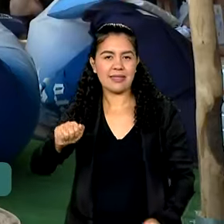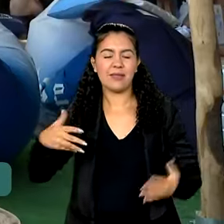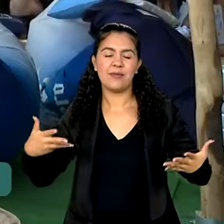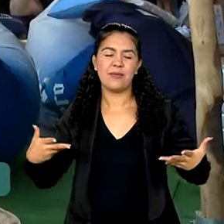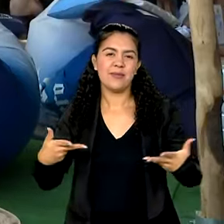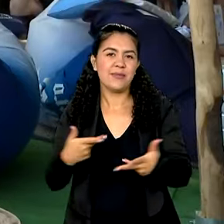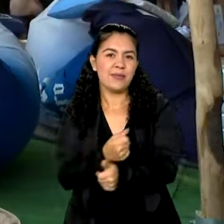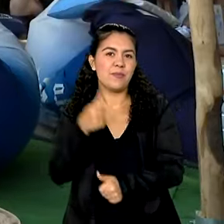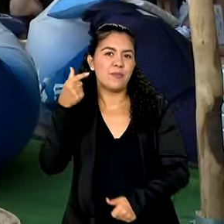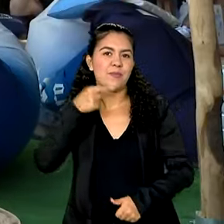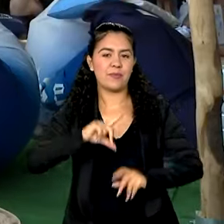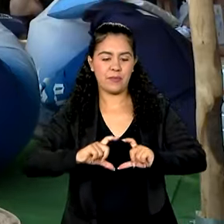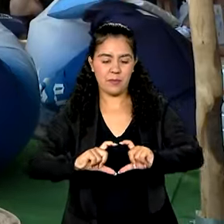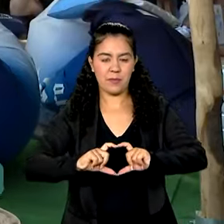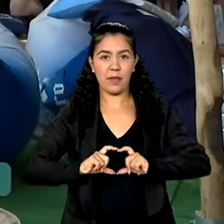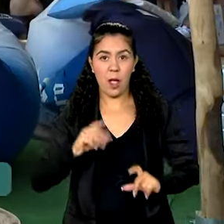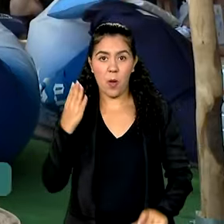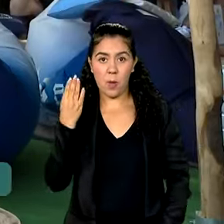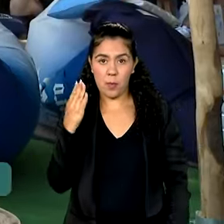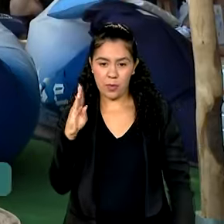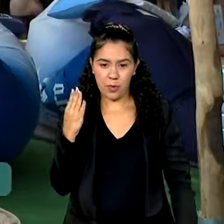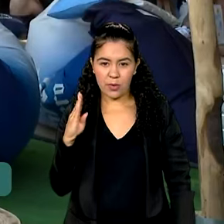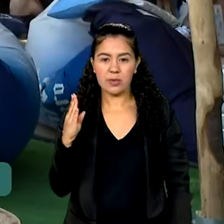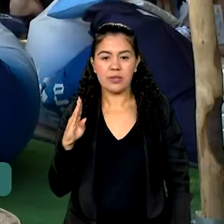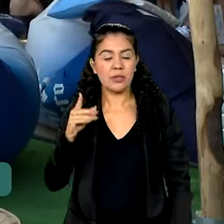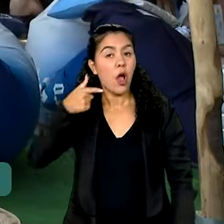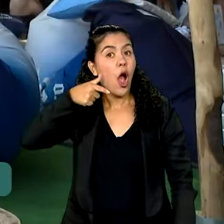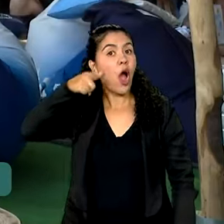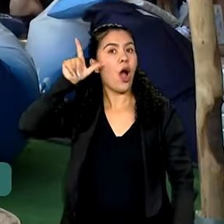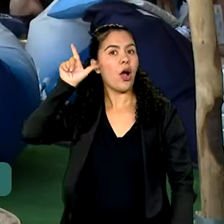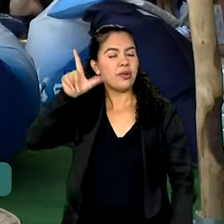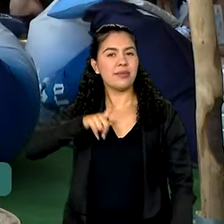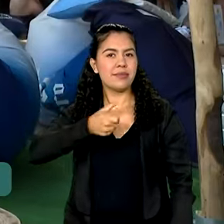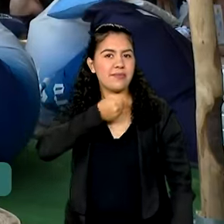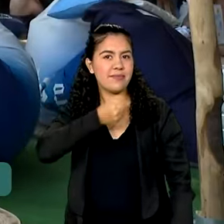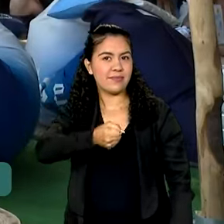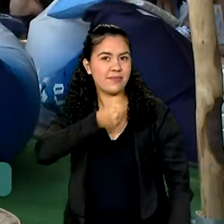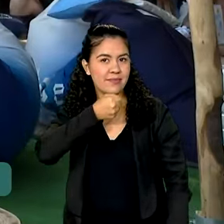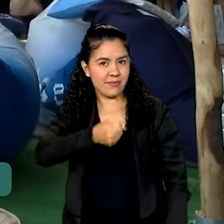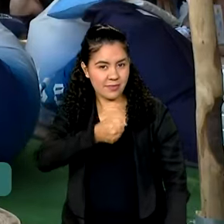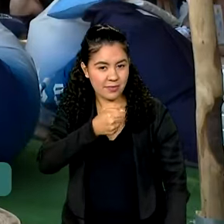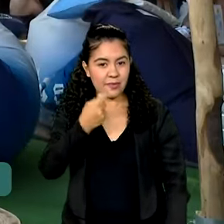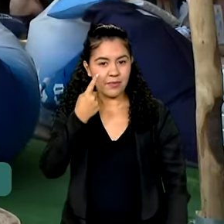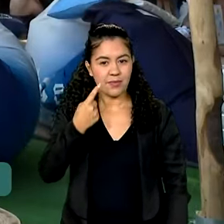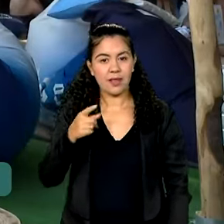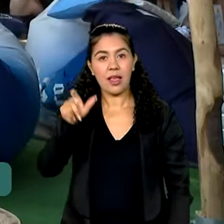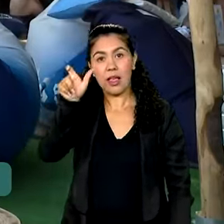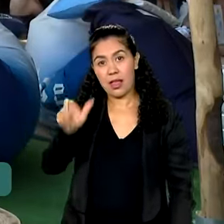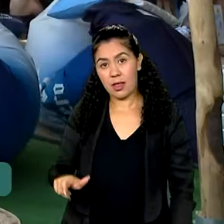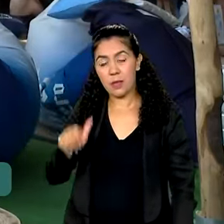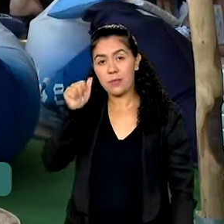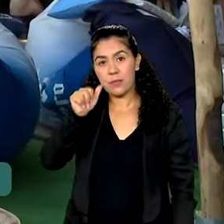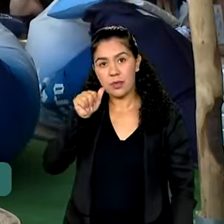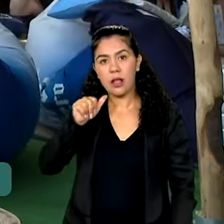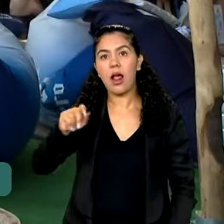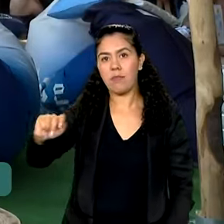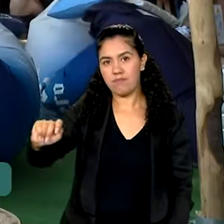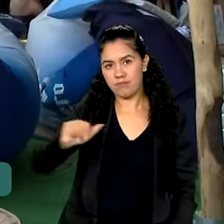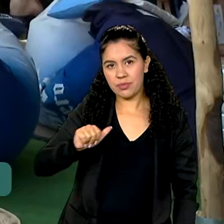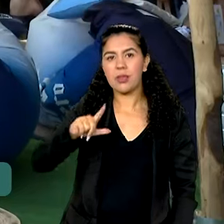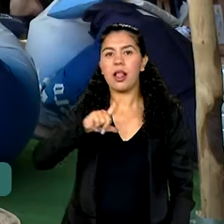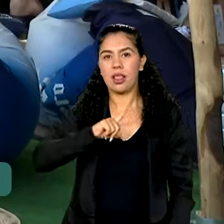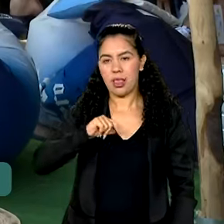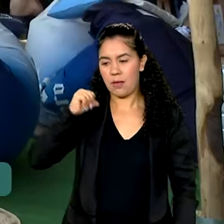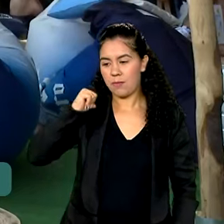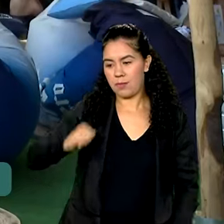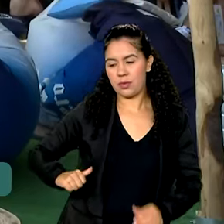conquista da medalha de bronze, atendeu a imprensa ontem aqui na Casa Brasil. Raíssa é beneficiária do Bolsa Atleta